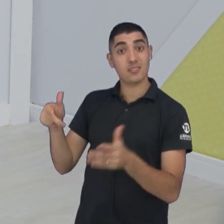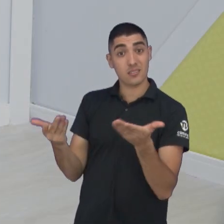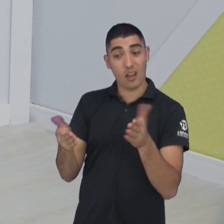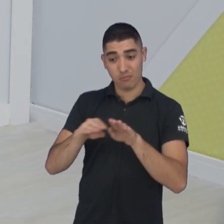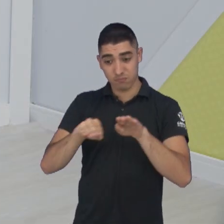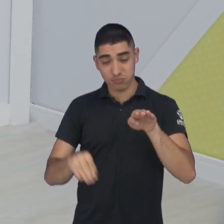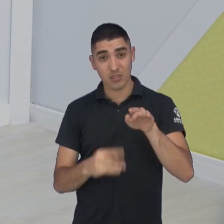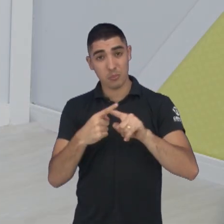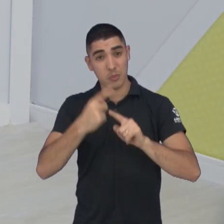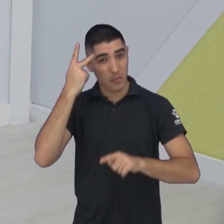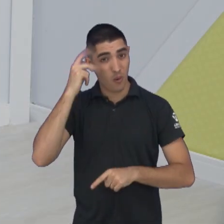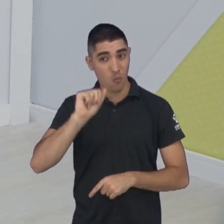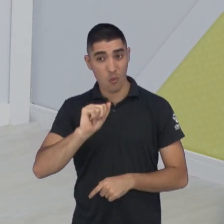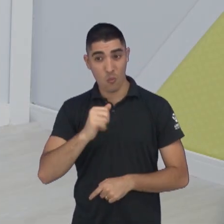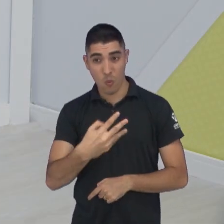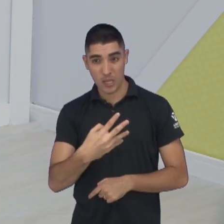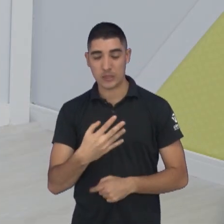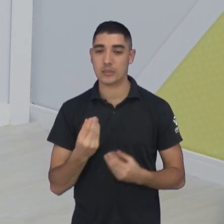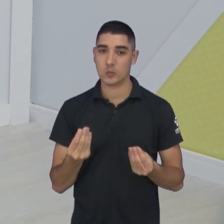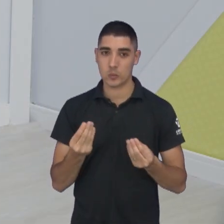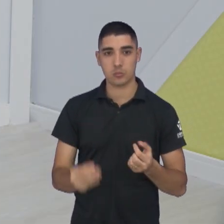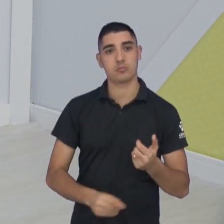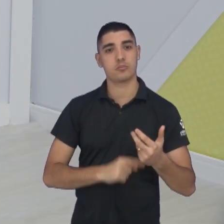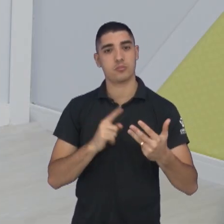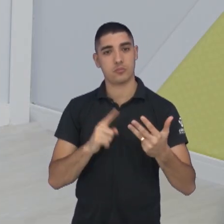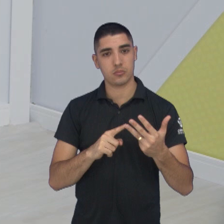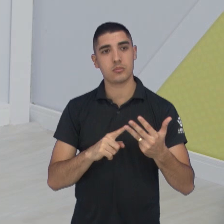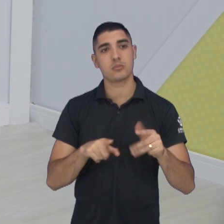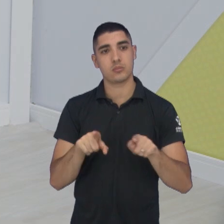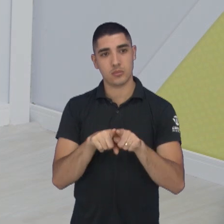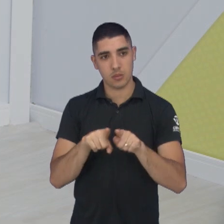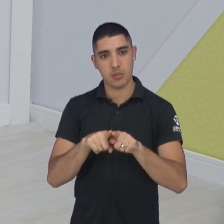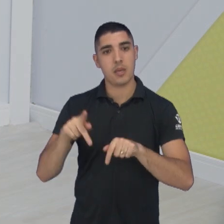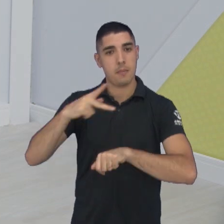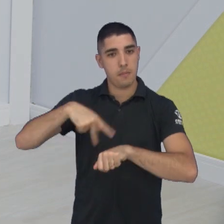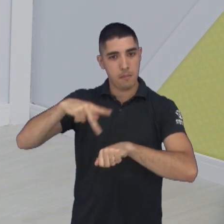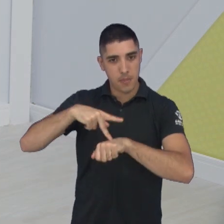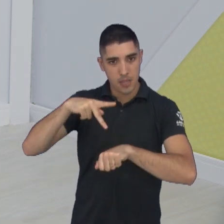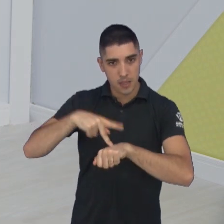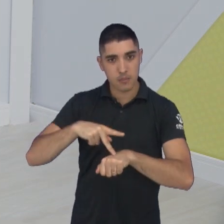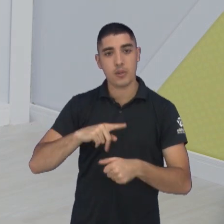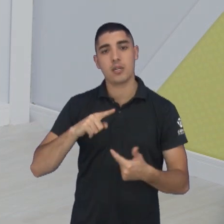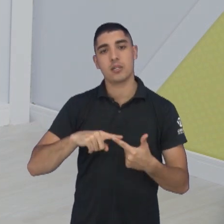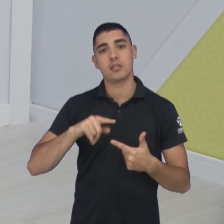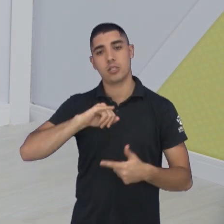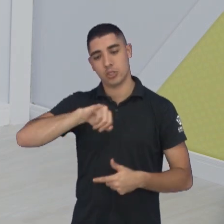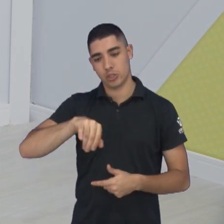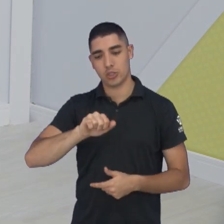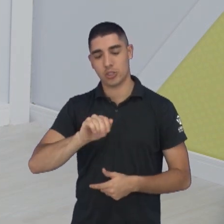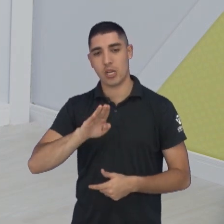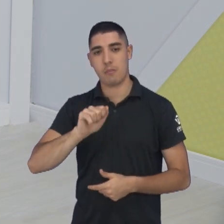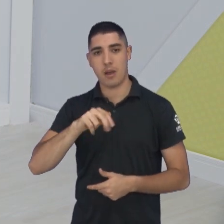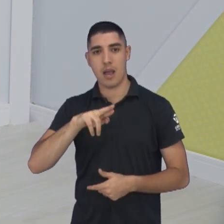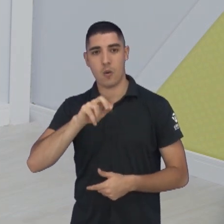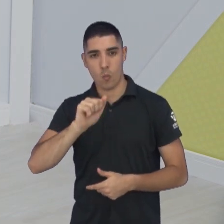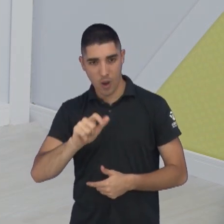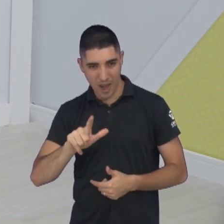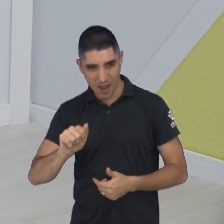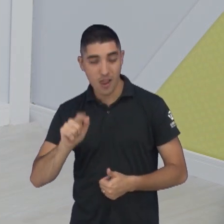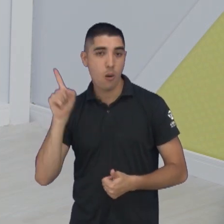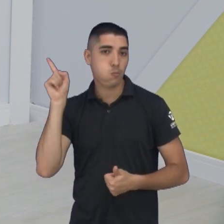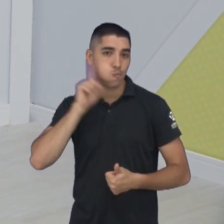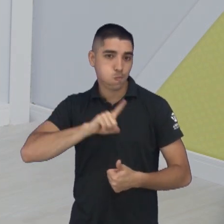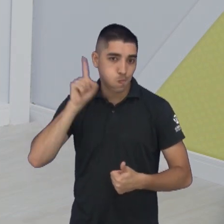divisão. Nacional, um time tradicional. Penapolense, outro time, estava fazendo semifinal de Paulista. Jabaquara aí, não, né? Mas América de Ribeirão Preto,